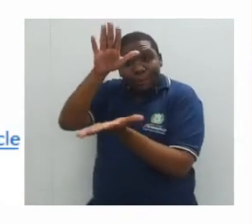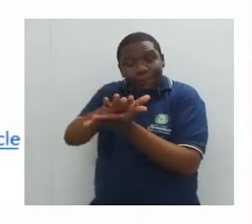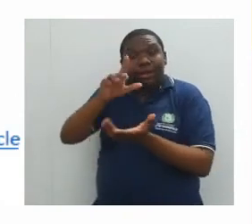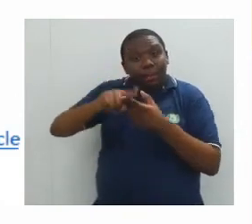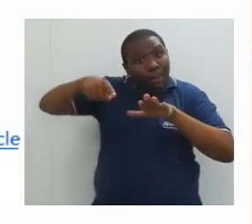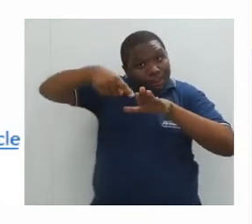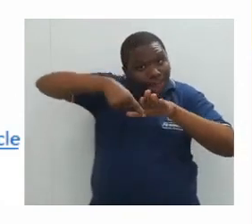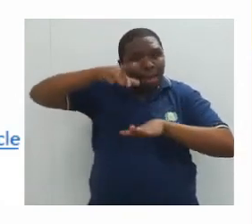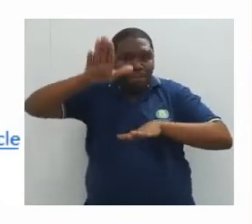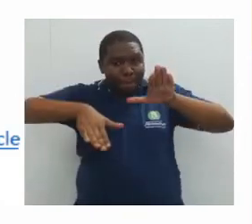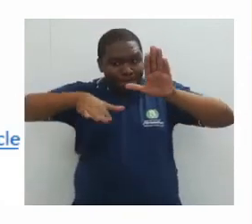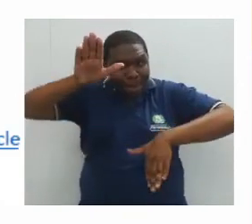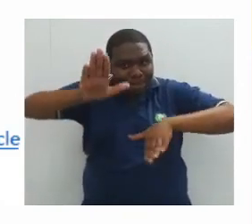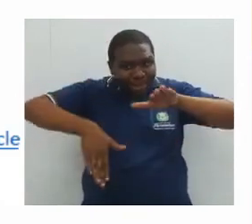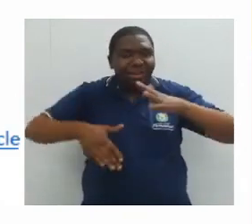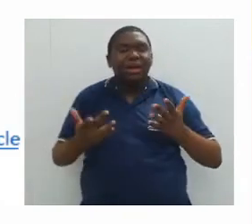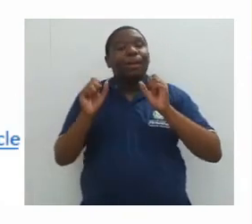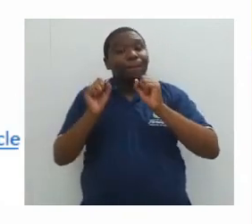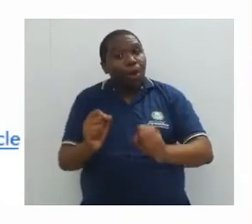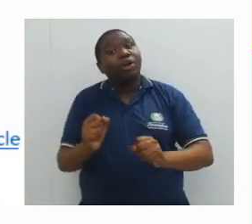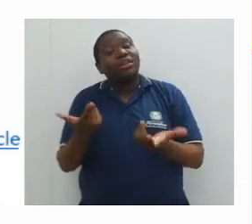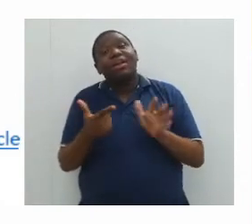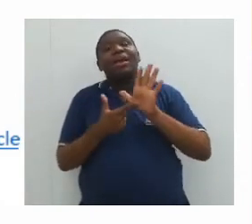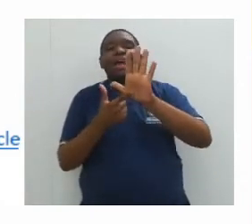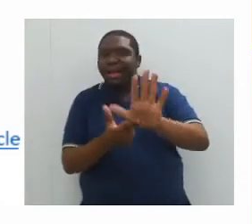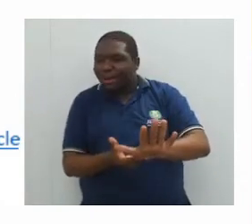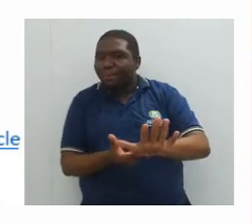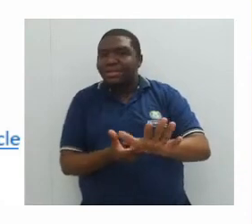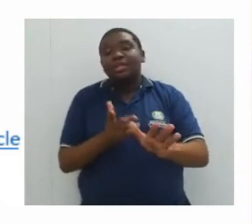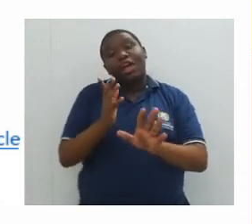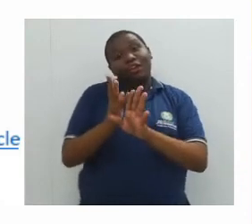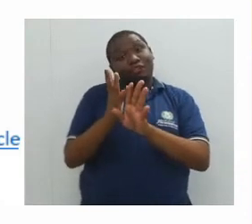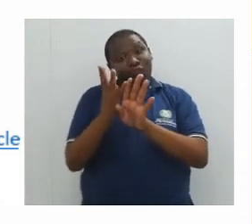dos pés. Eles podem se apresentar em